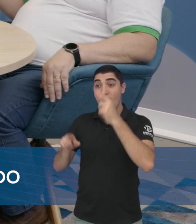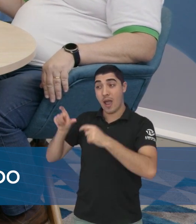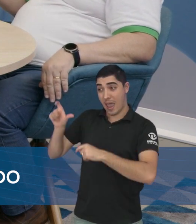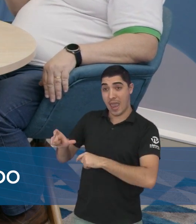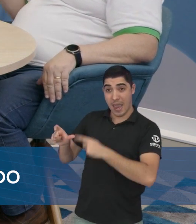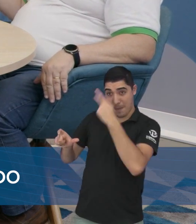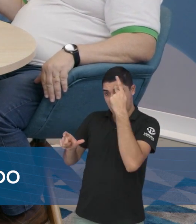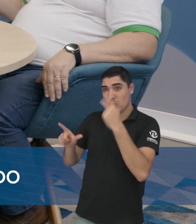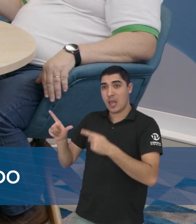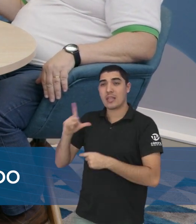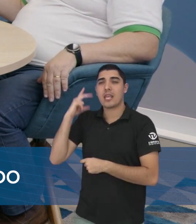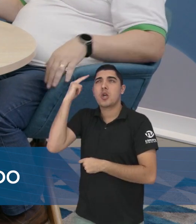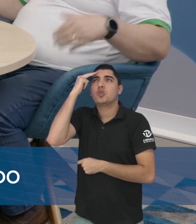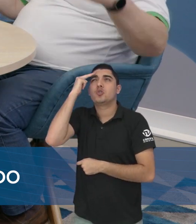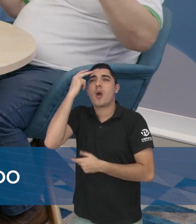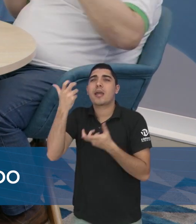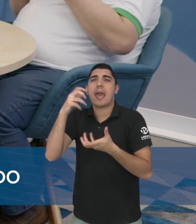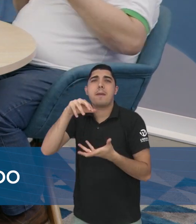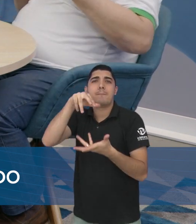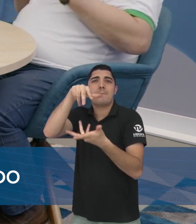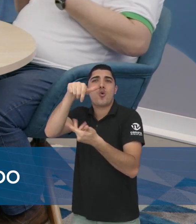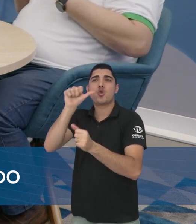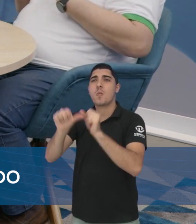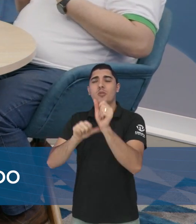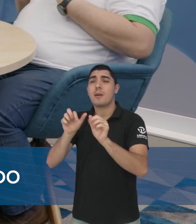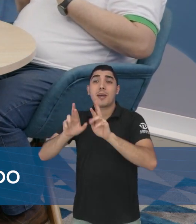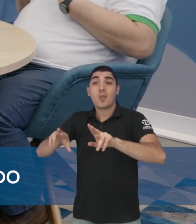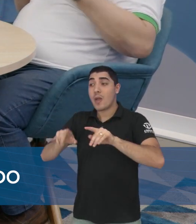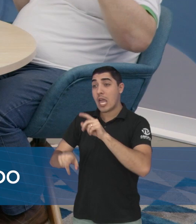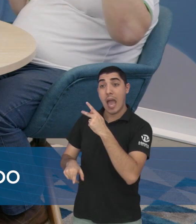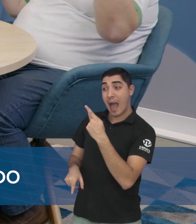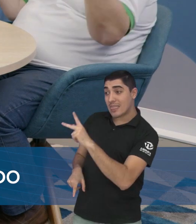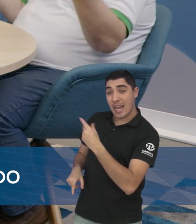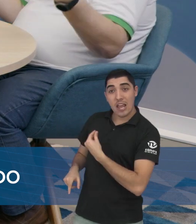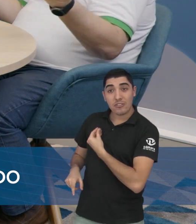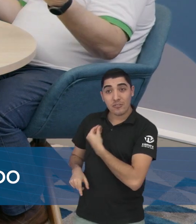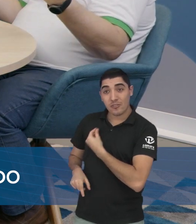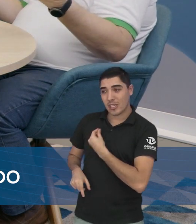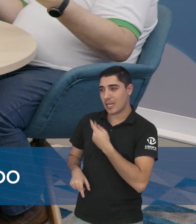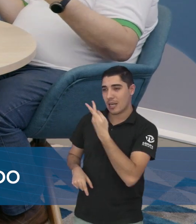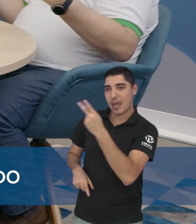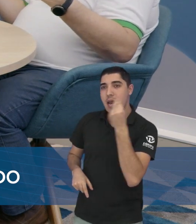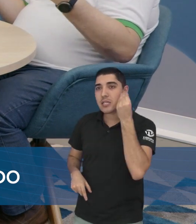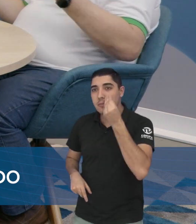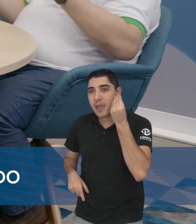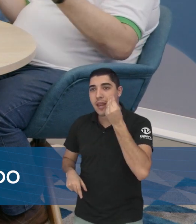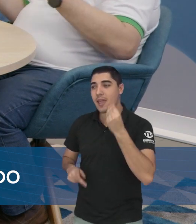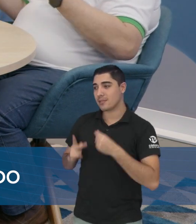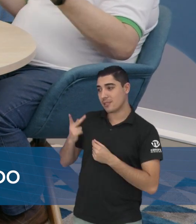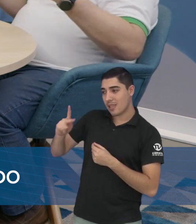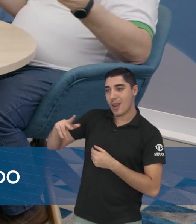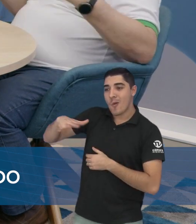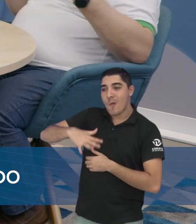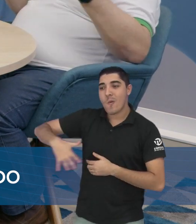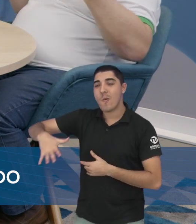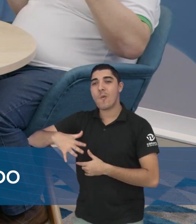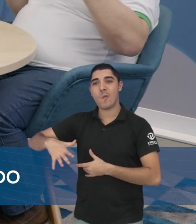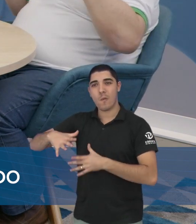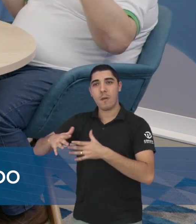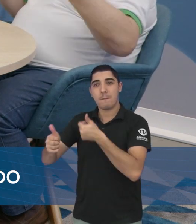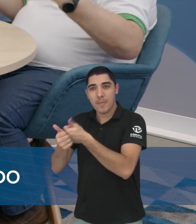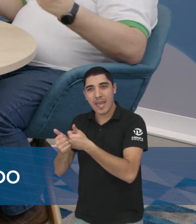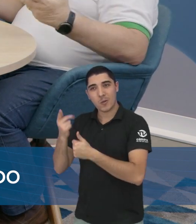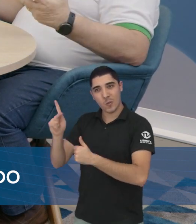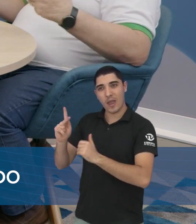consegue mudar o mundo, sim, a partir do mundo dela, entendeu? das ações, Porque essa com soma, certeza. assim, sabe? Aí Sim. eu acho que